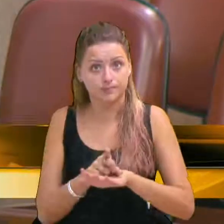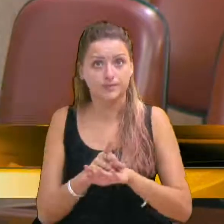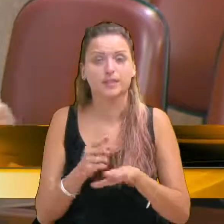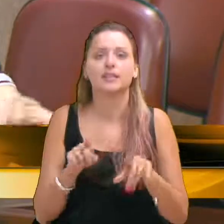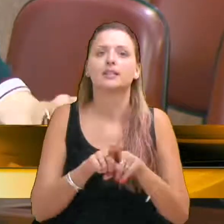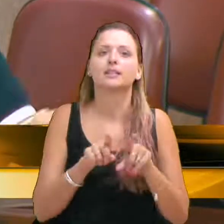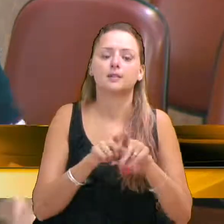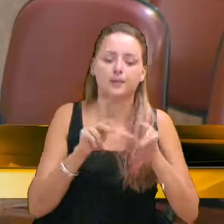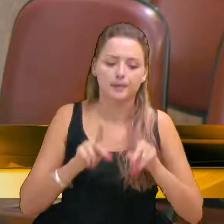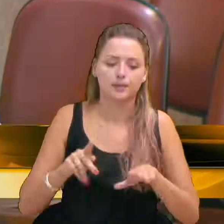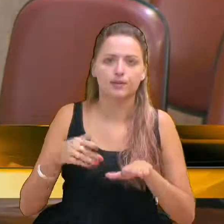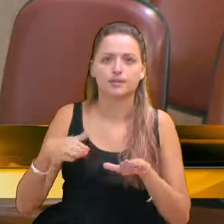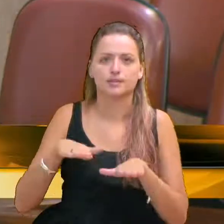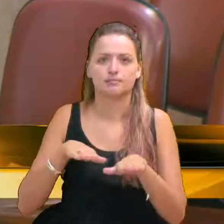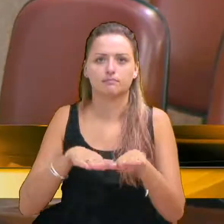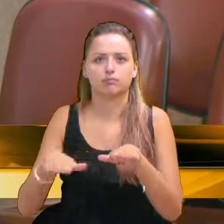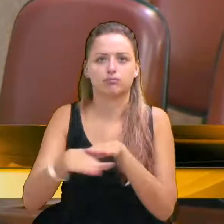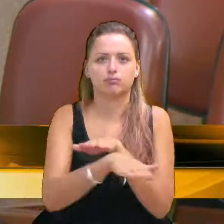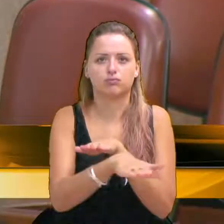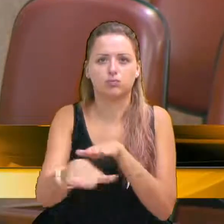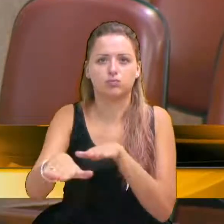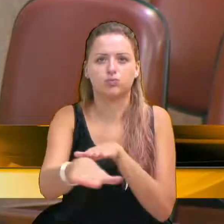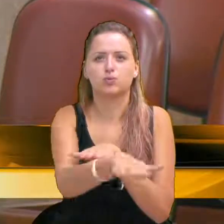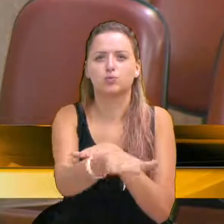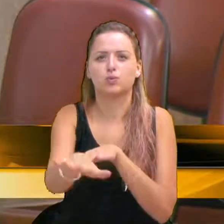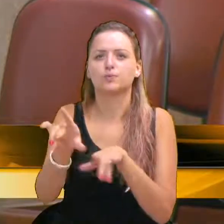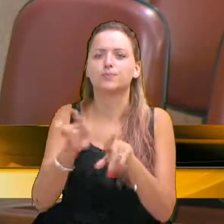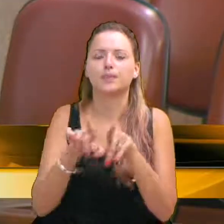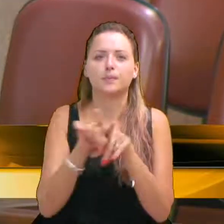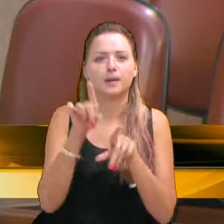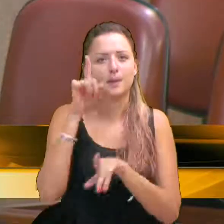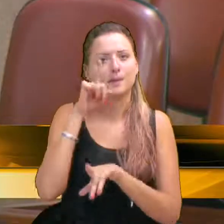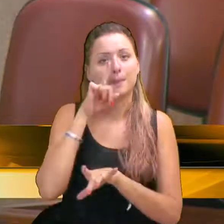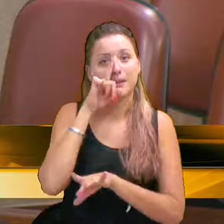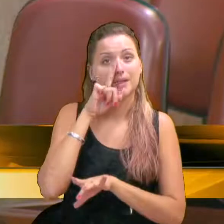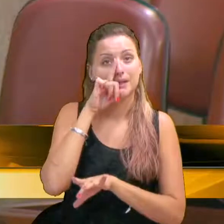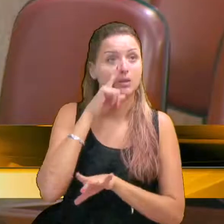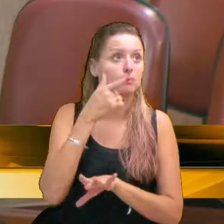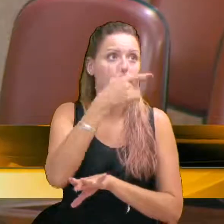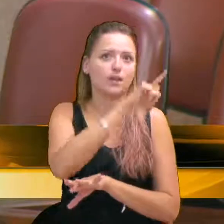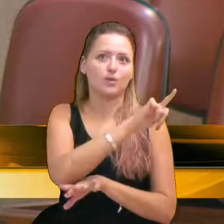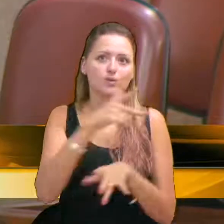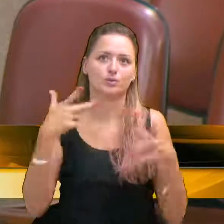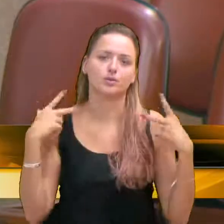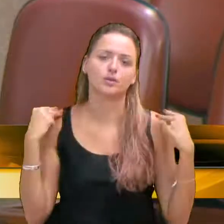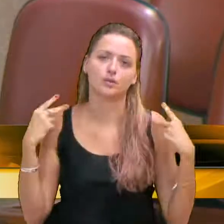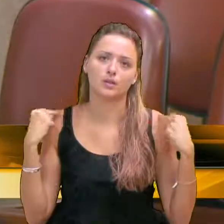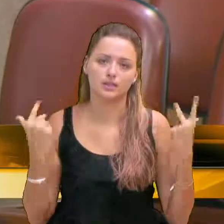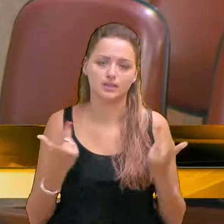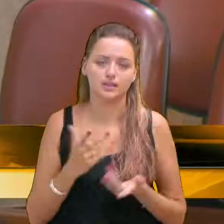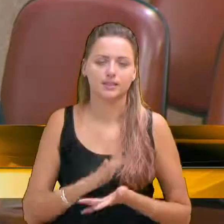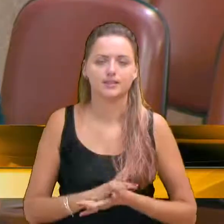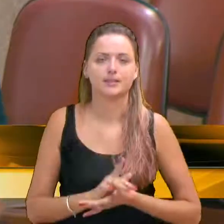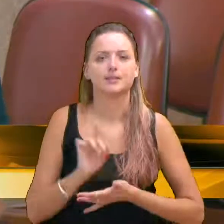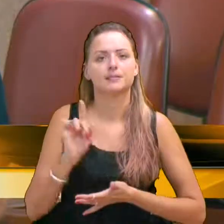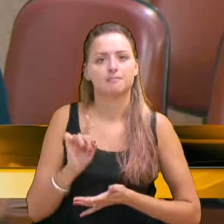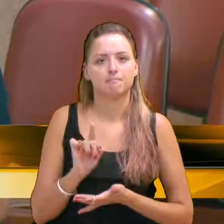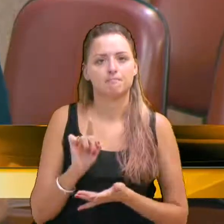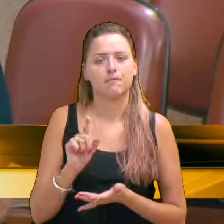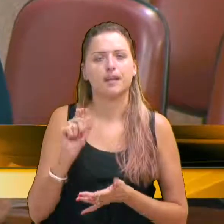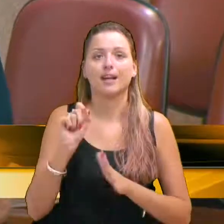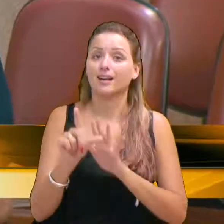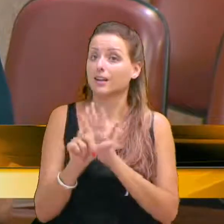fazem costura no trânsito e que colocam em risco os outros condutores. Enfim, esse tipo